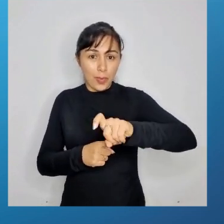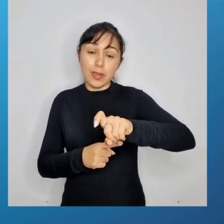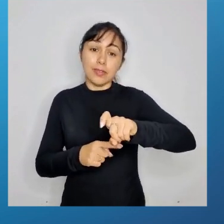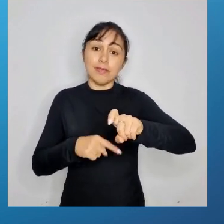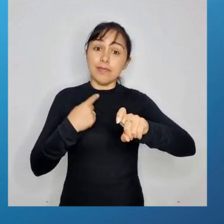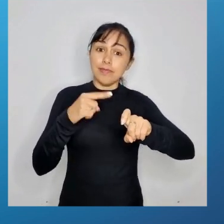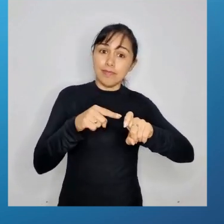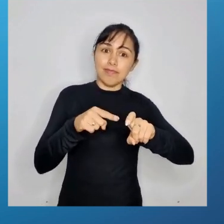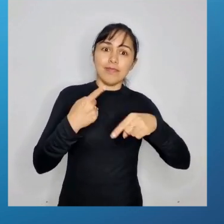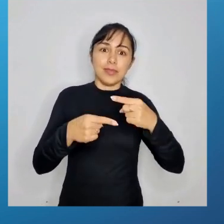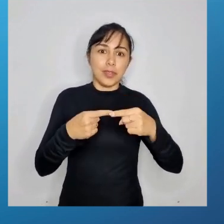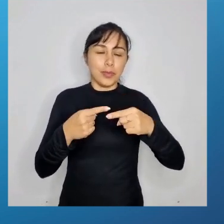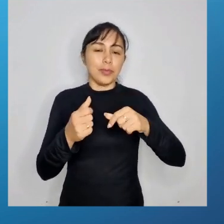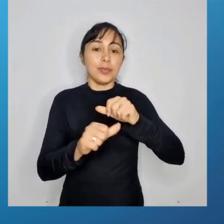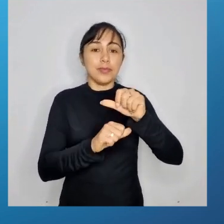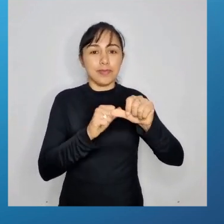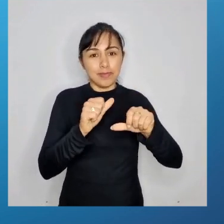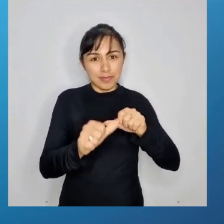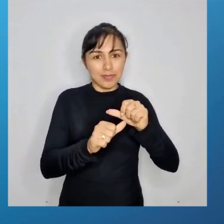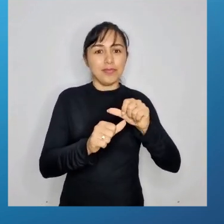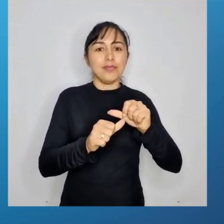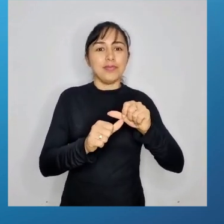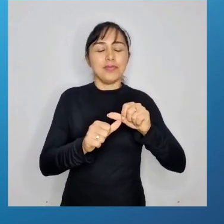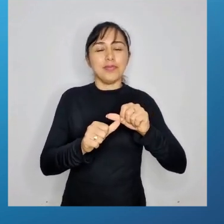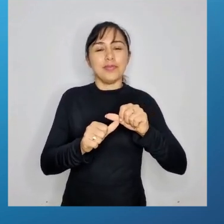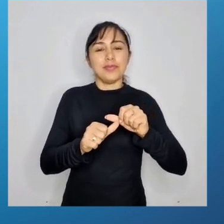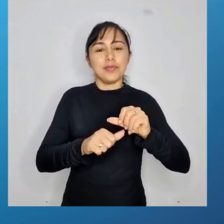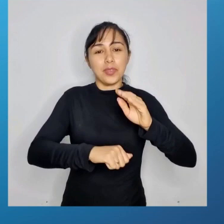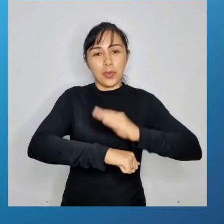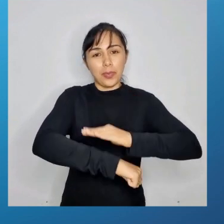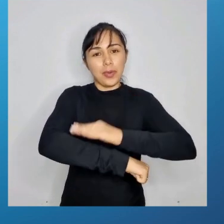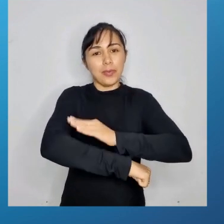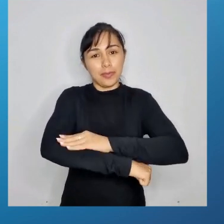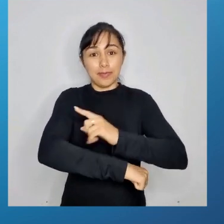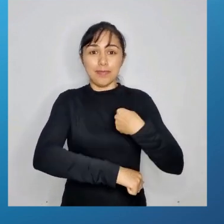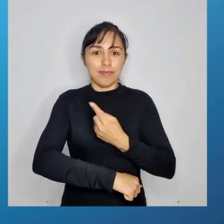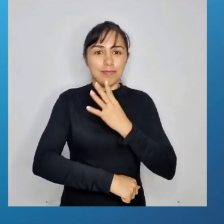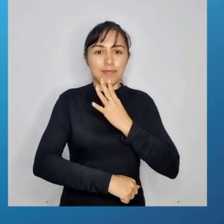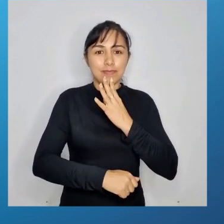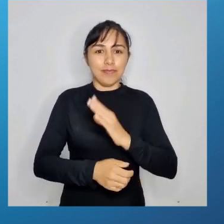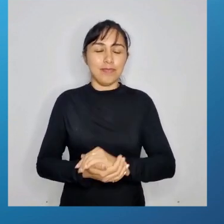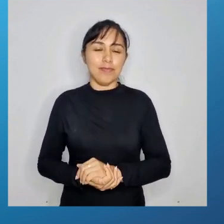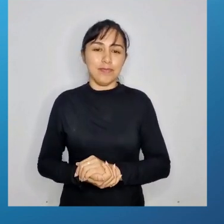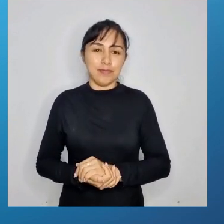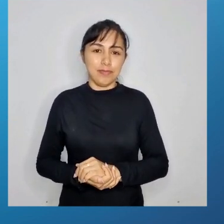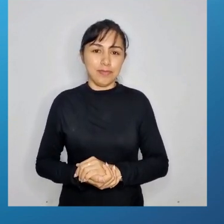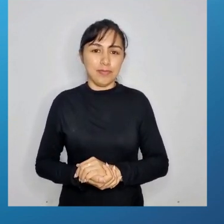elas acabam sendo eliminadas e o sapo fica com a aparência que nós conhecemos.